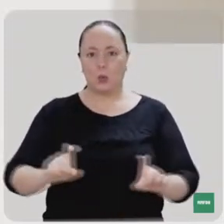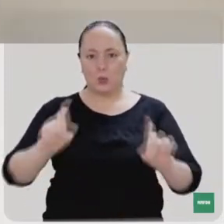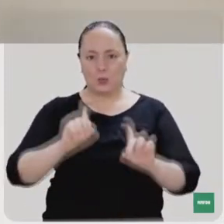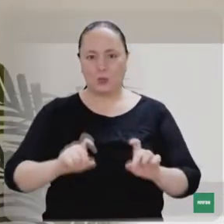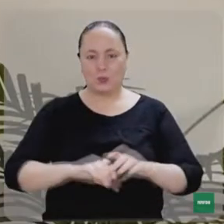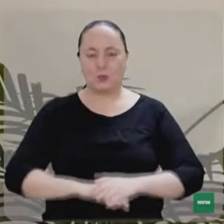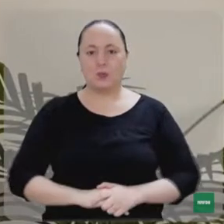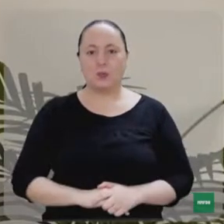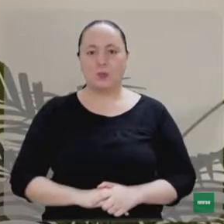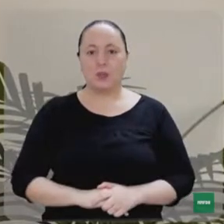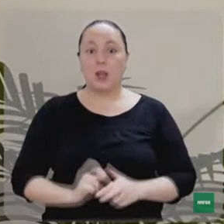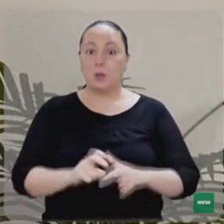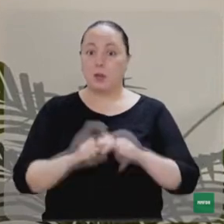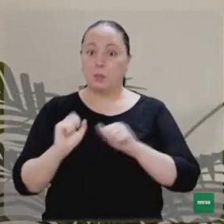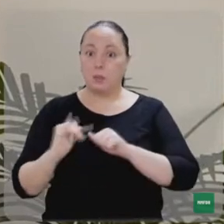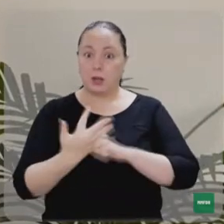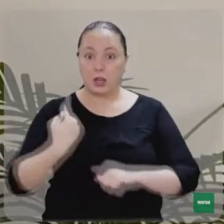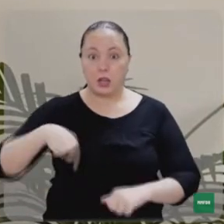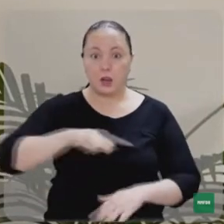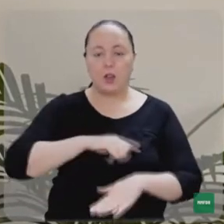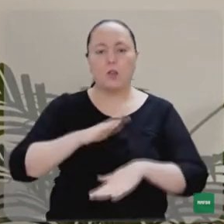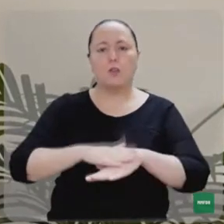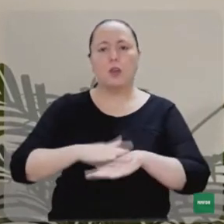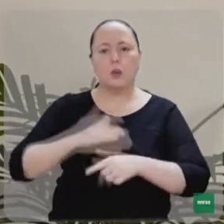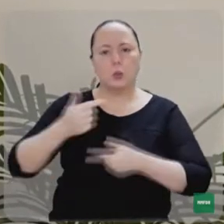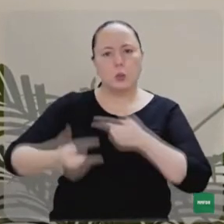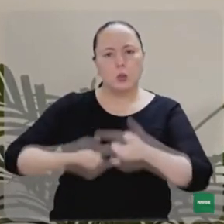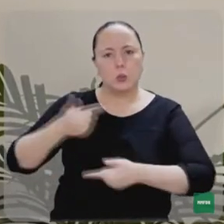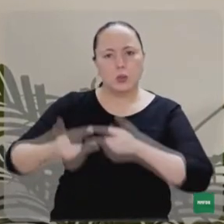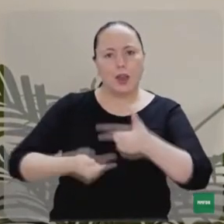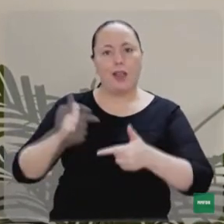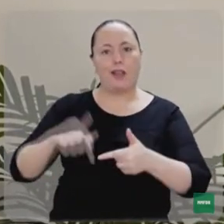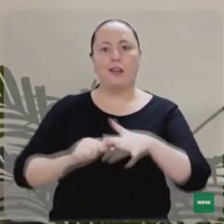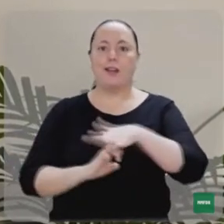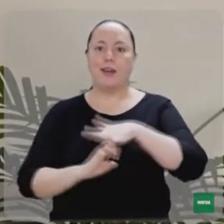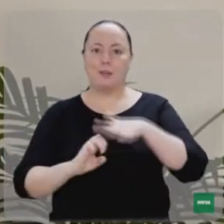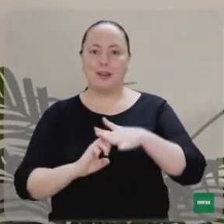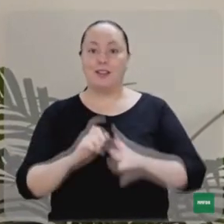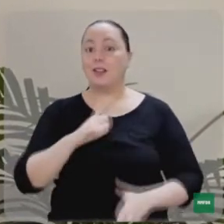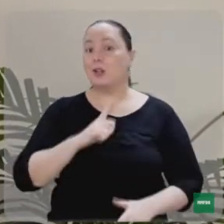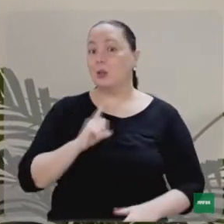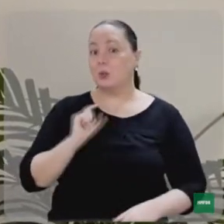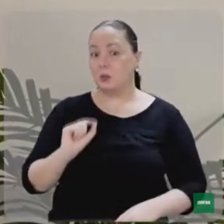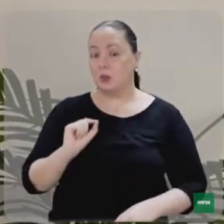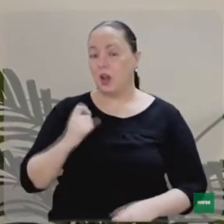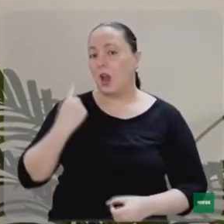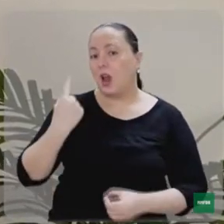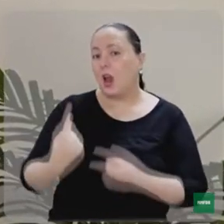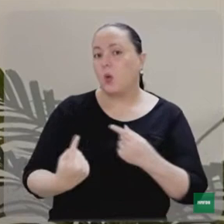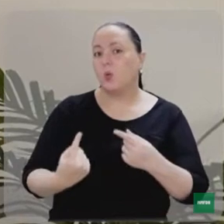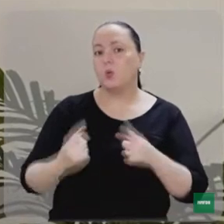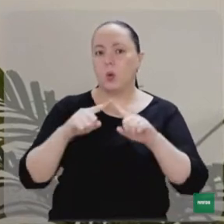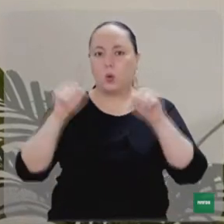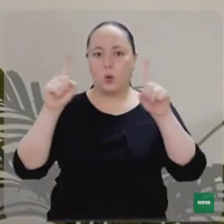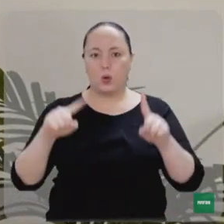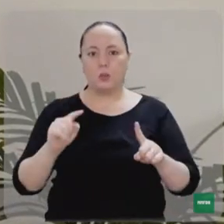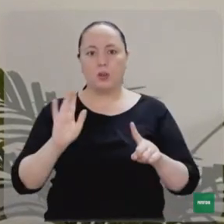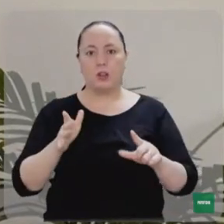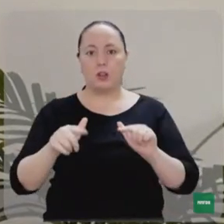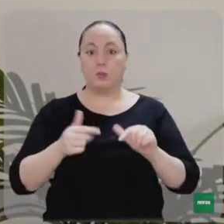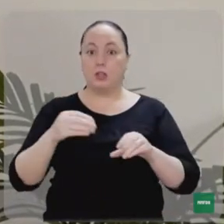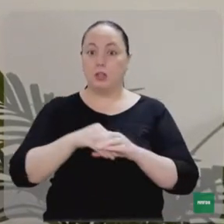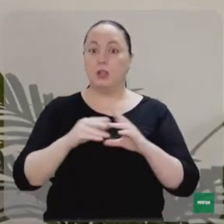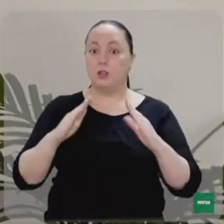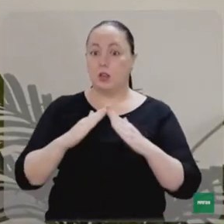e Comércio. Por causa da pandemia, nós fizemos algumas iniciativas aqui na empresa. Entre elas, alguns colaboradores foram para